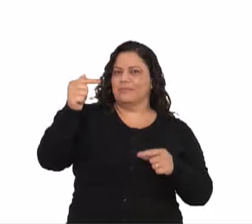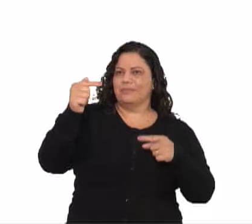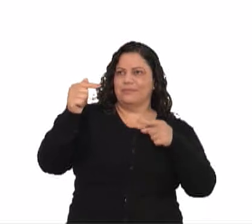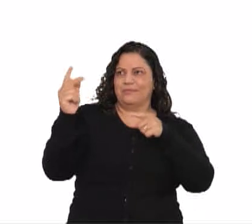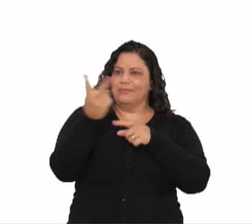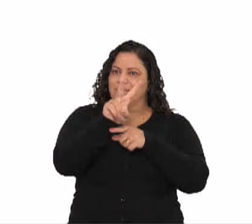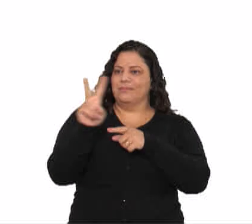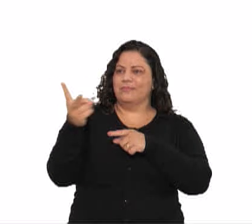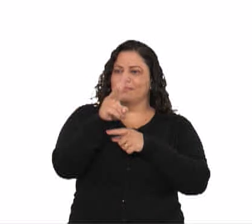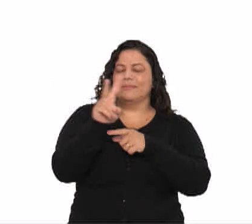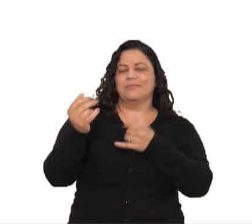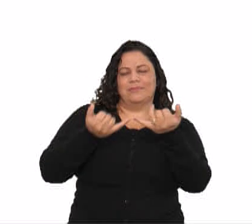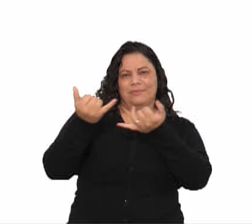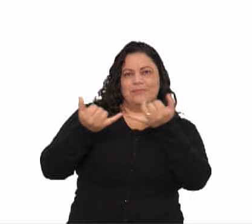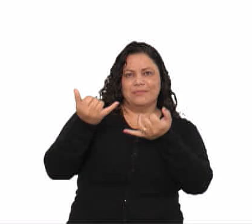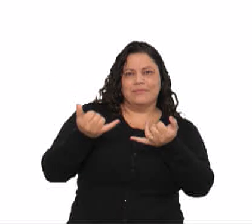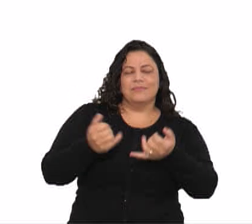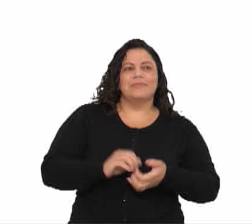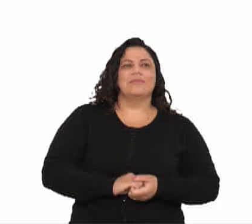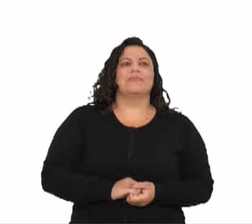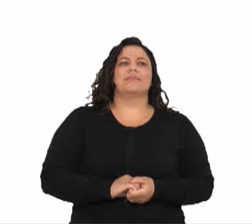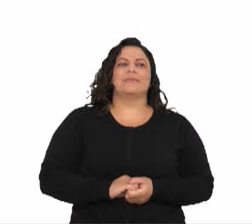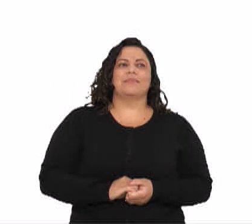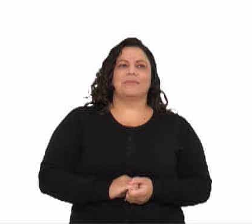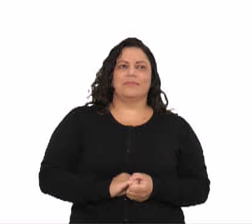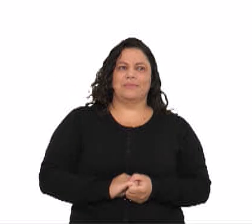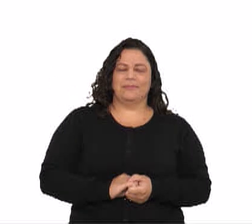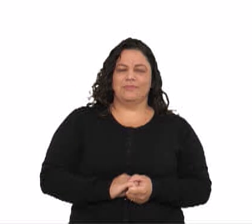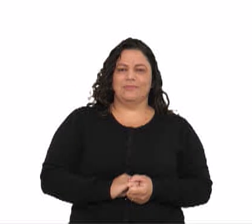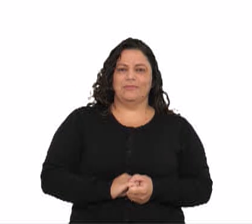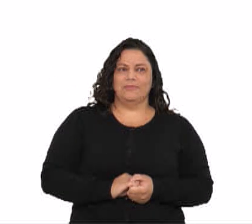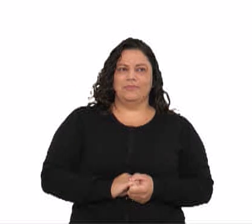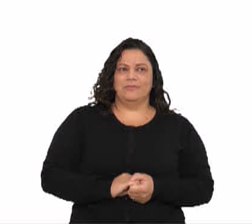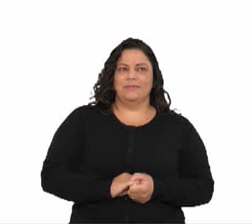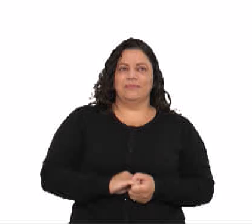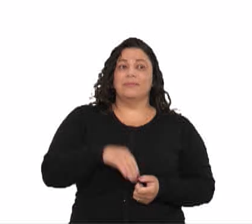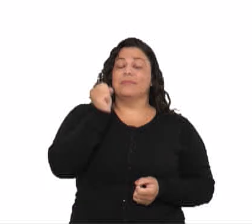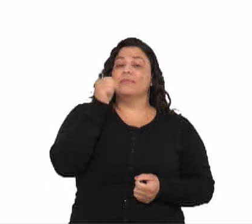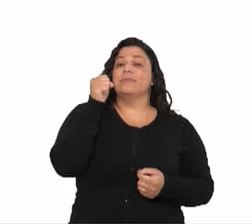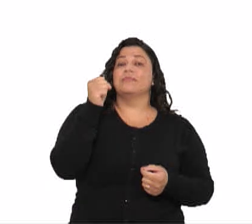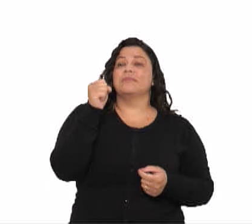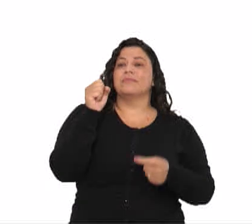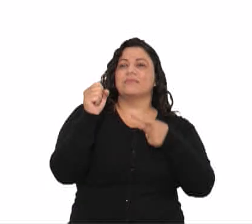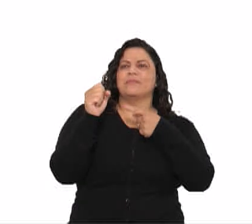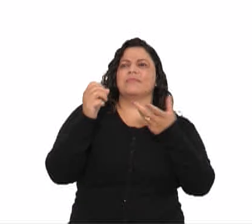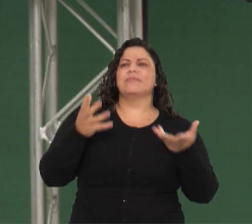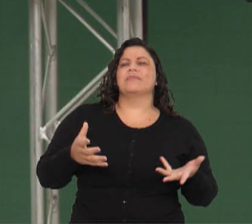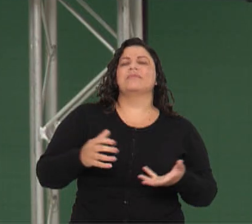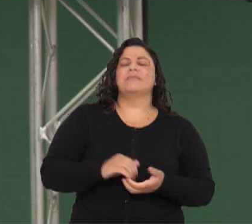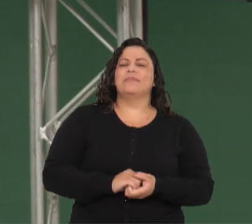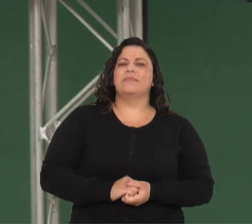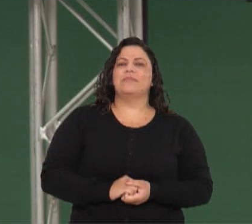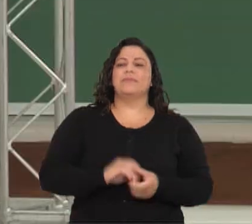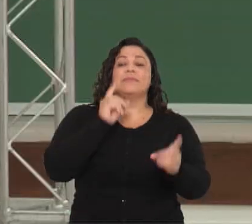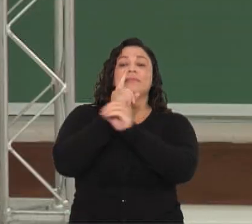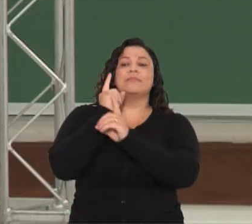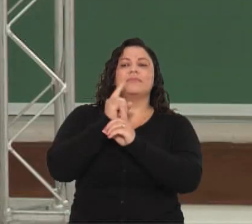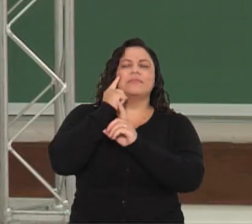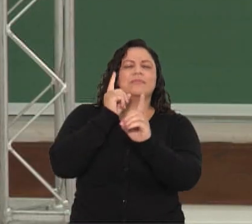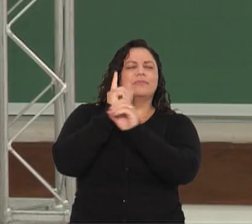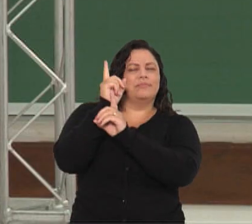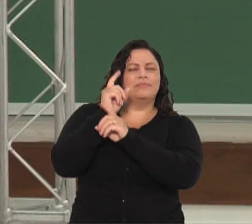meninas brincando. A number 8 diz assim: Paul is my cousin, he's eating a sandwich. Então, encontra aí que a gente